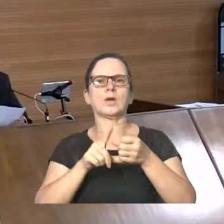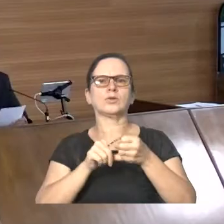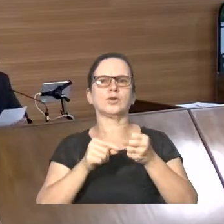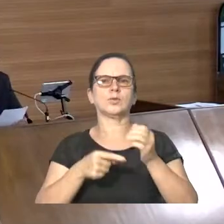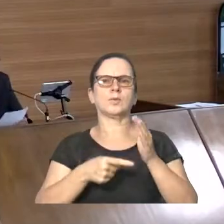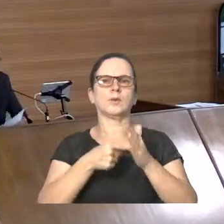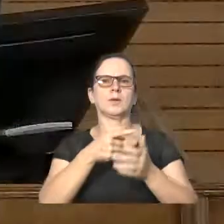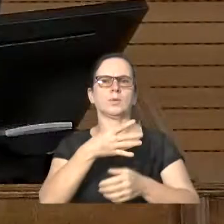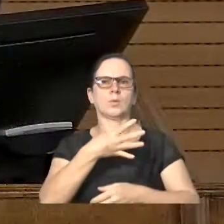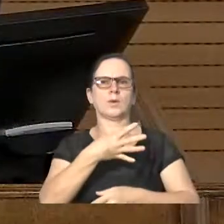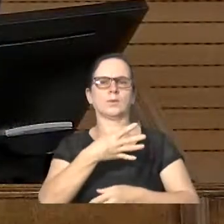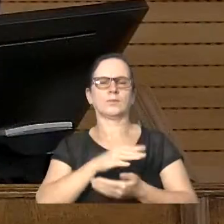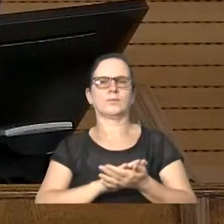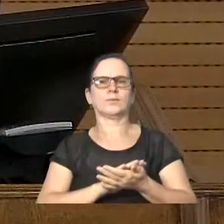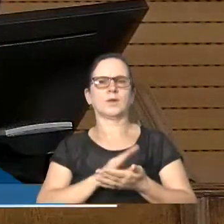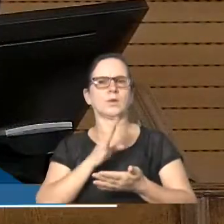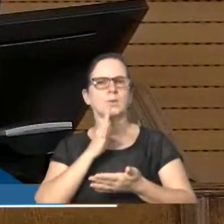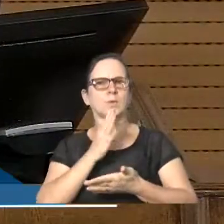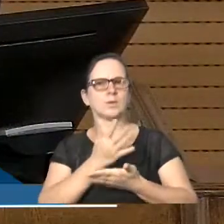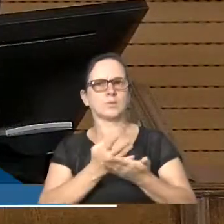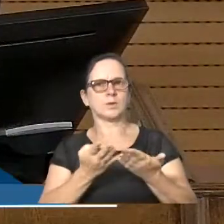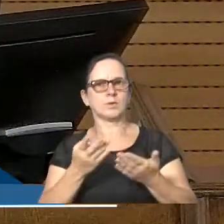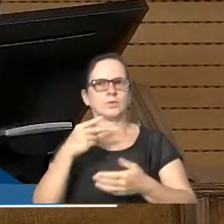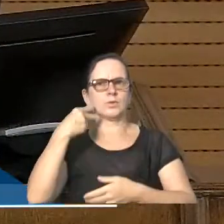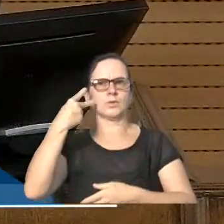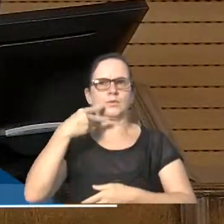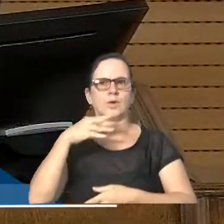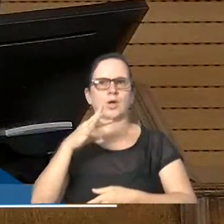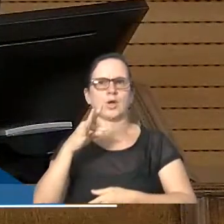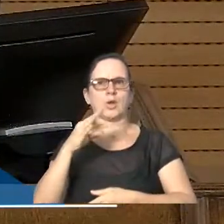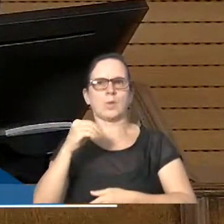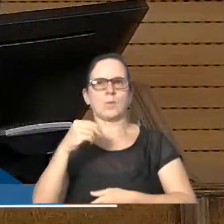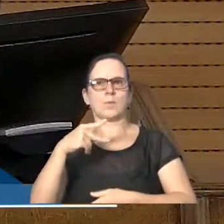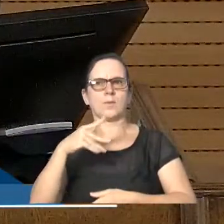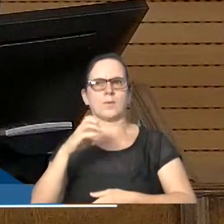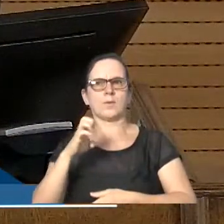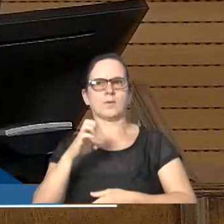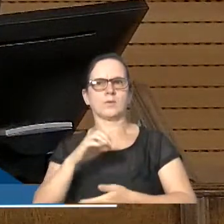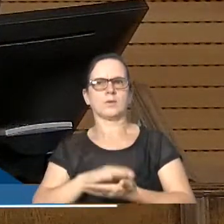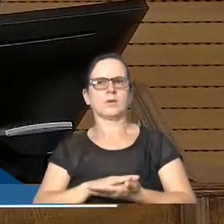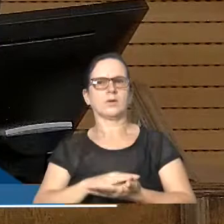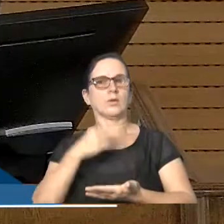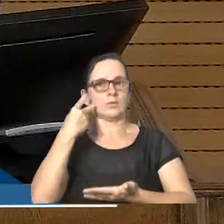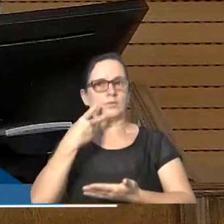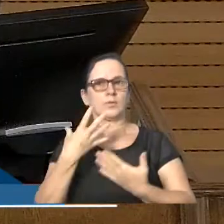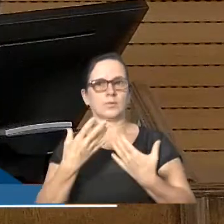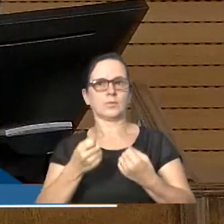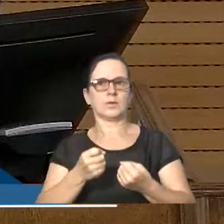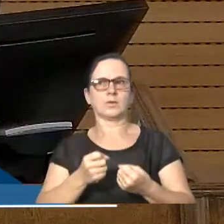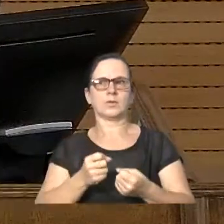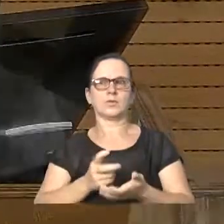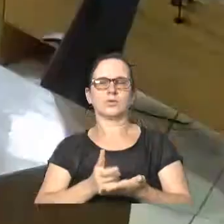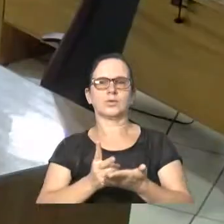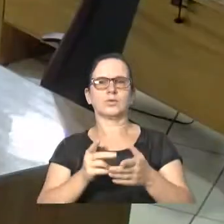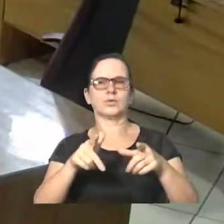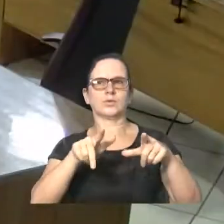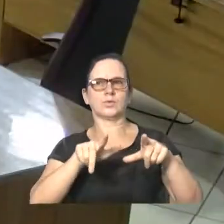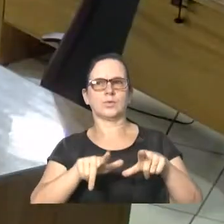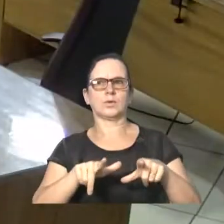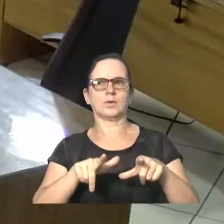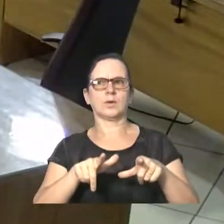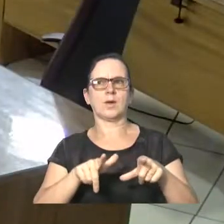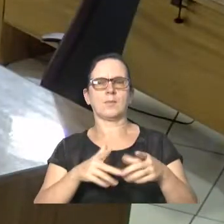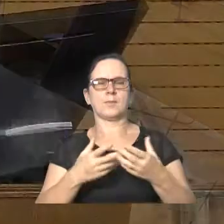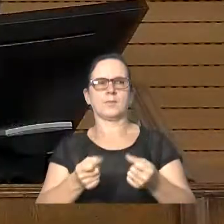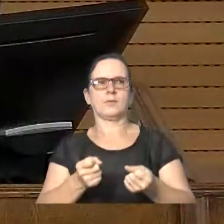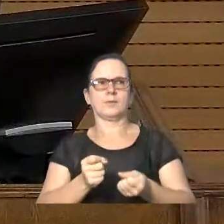1º ao 4º. Submeto ao plenário a questão de ordem do vereador Topete. Os vereadores que forem pela aprovação permaneçam como se